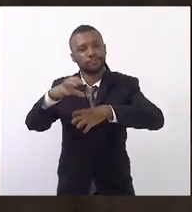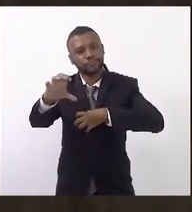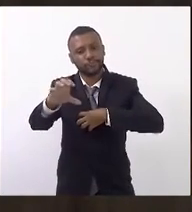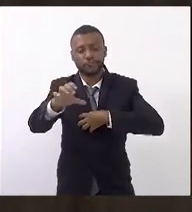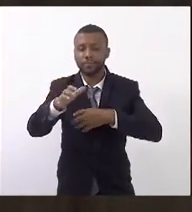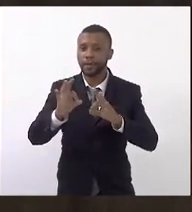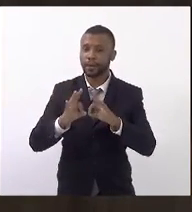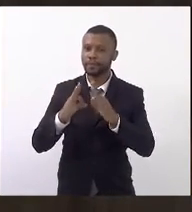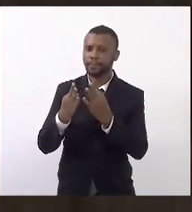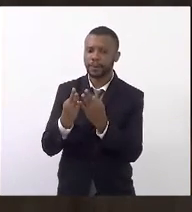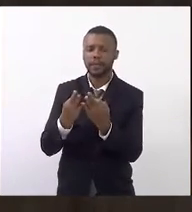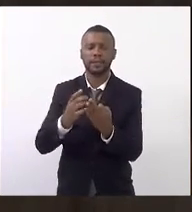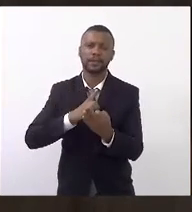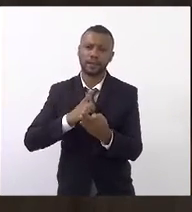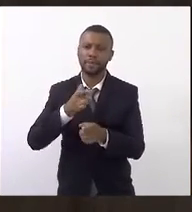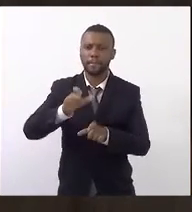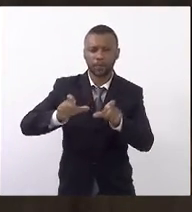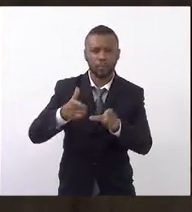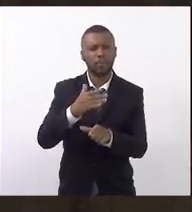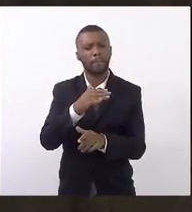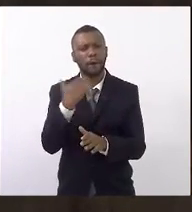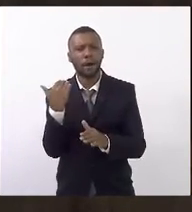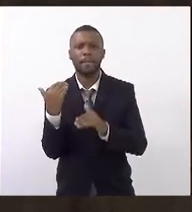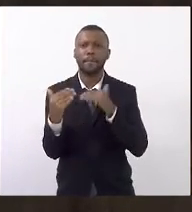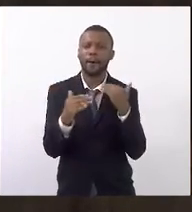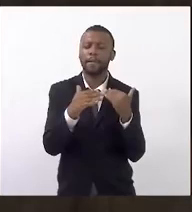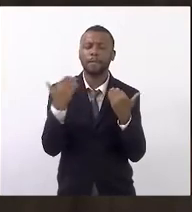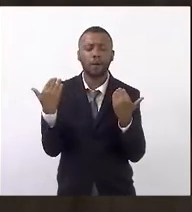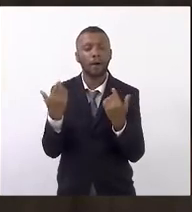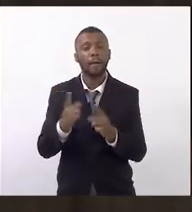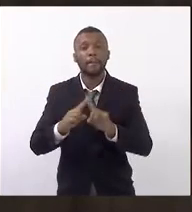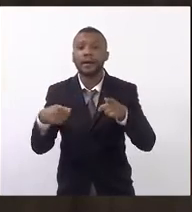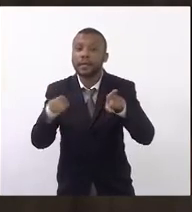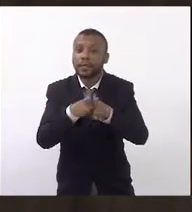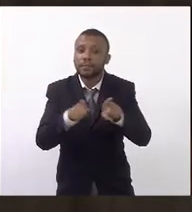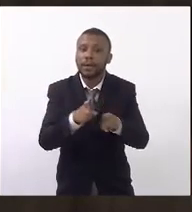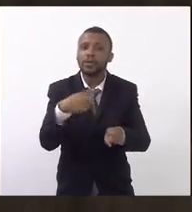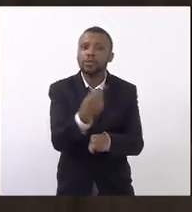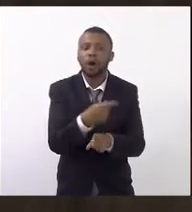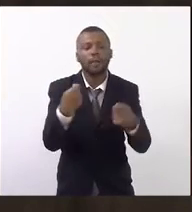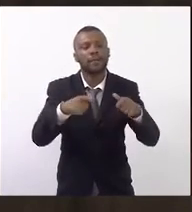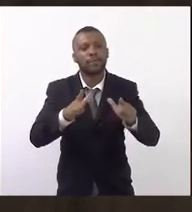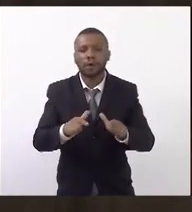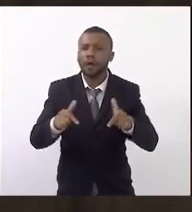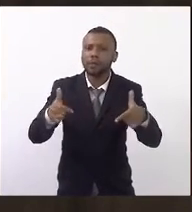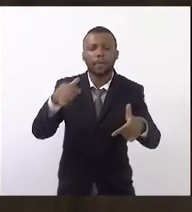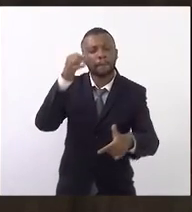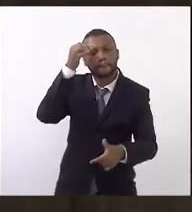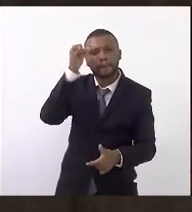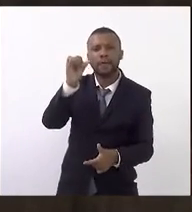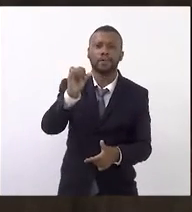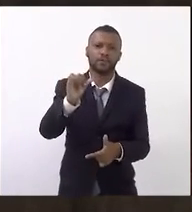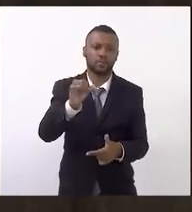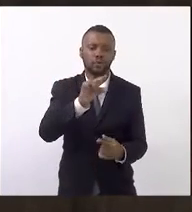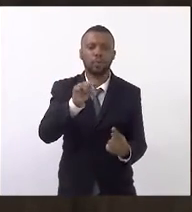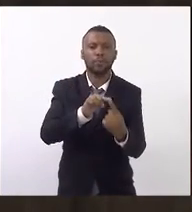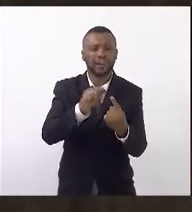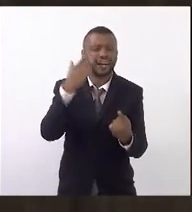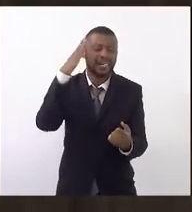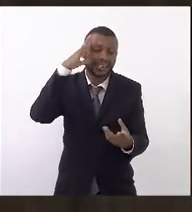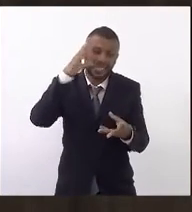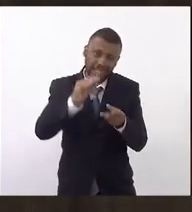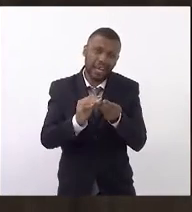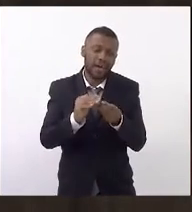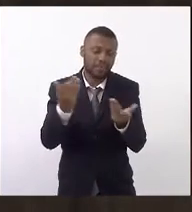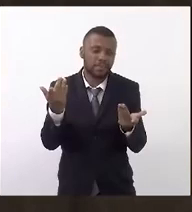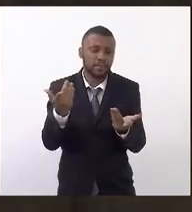tragédias, mas que também precisamos ter uma ação preventiva, porque, afinal de contas, chover, a gente sabe que vai